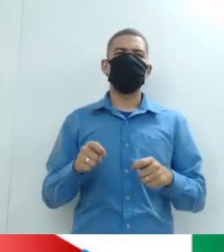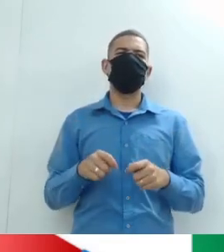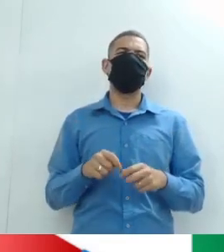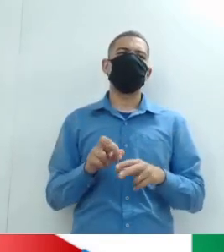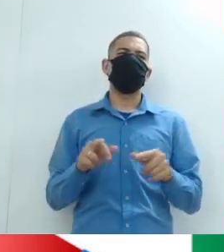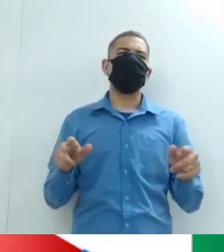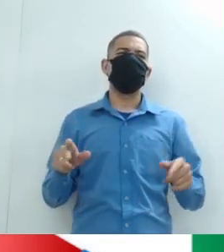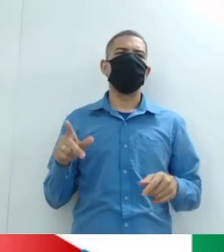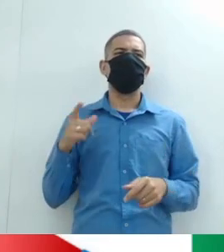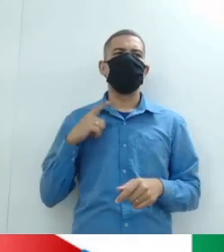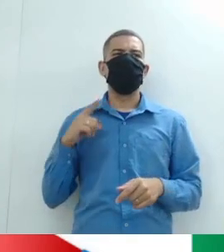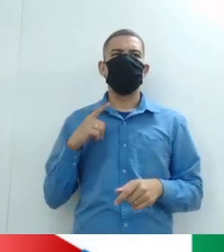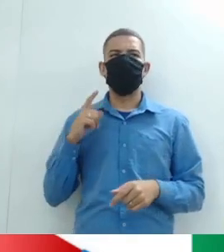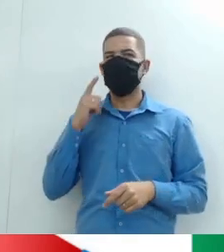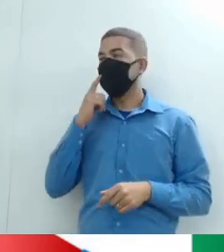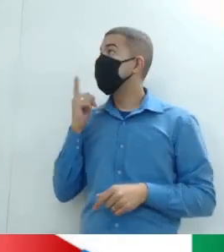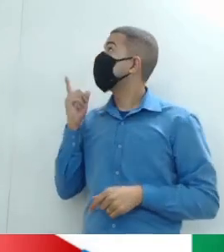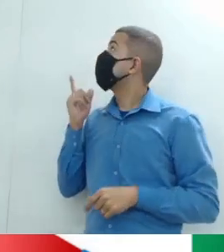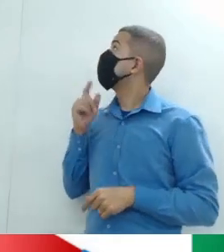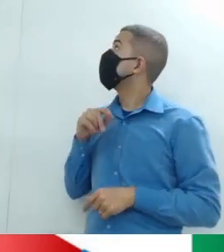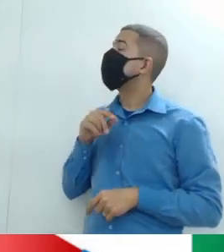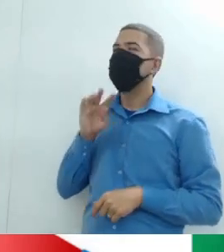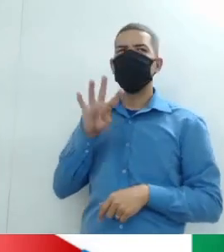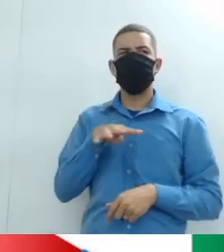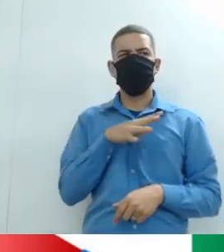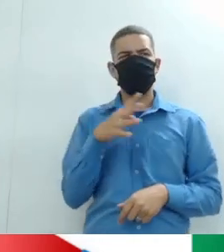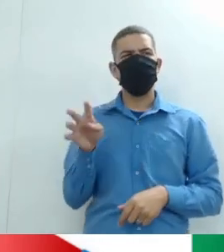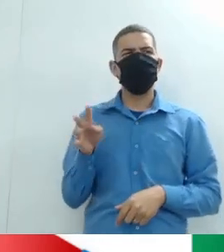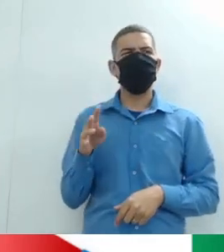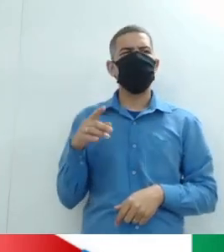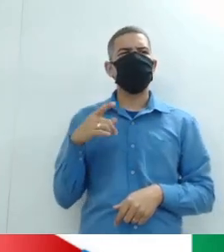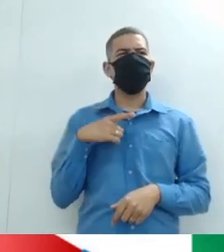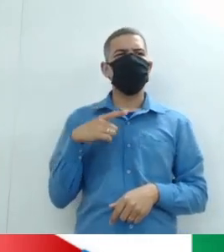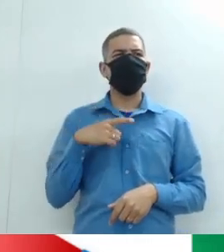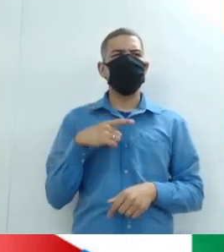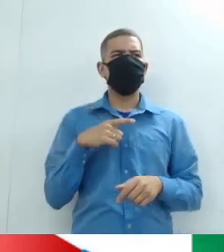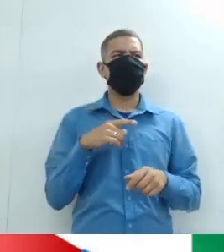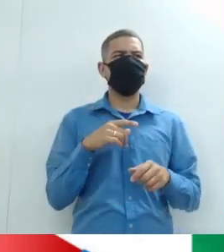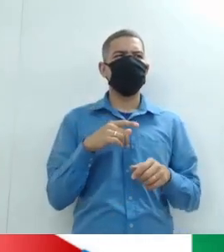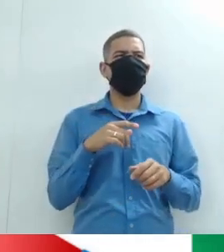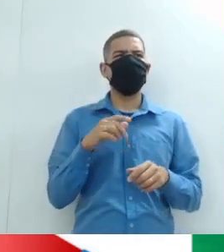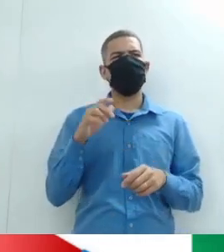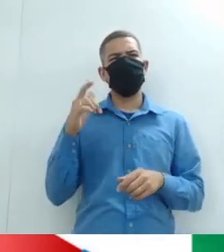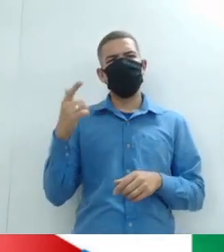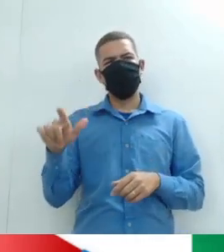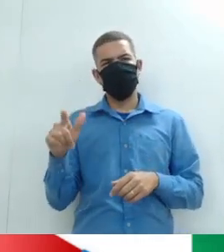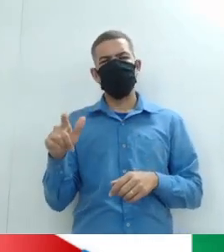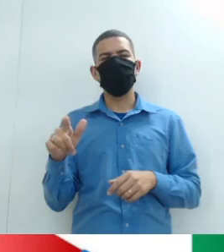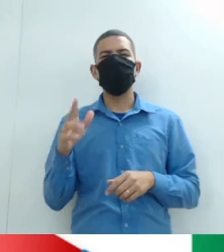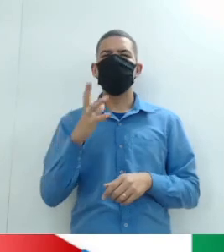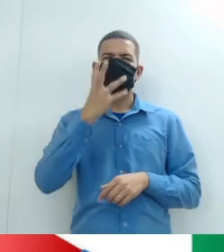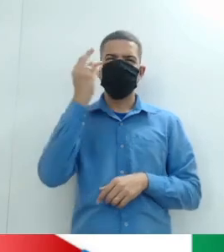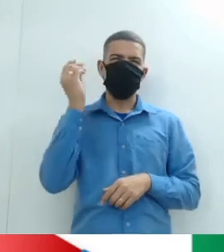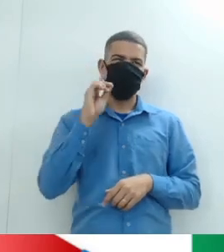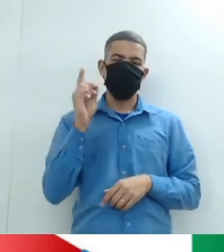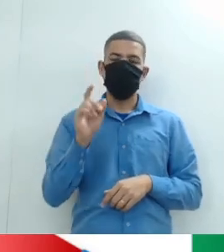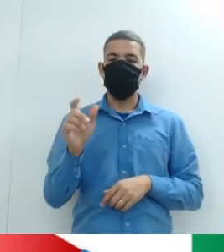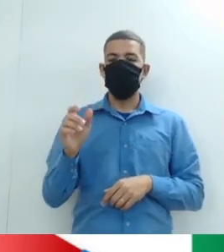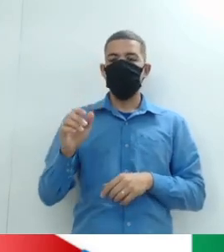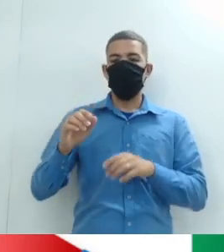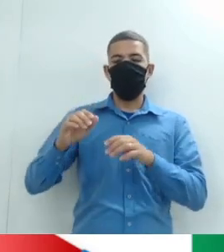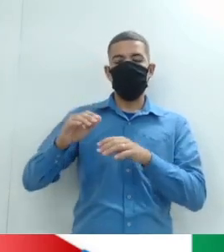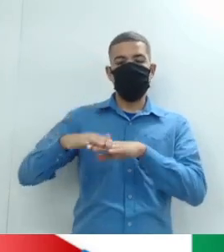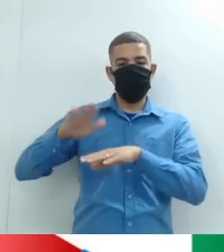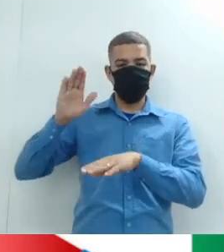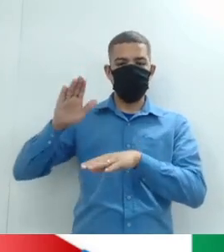de capacidade. Tá aí a tabelinha. Mais uma vez, para vocês, a partir do litro. E não esquece, do maior